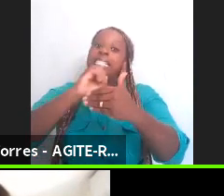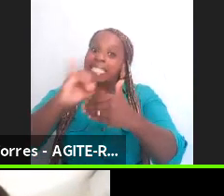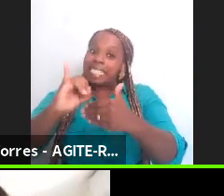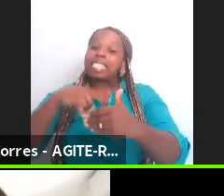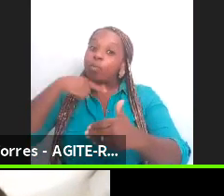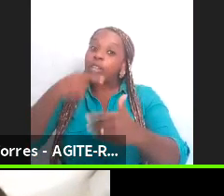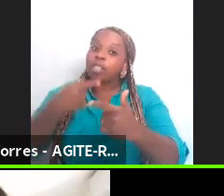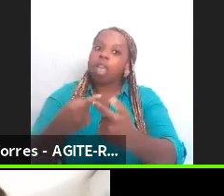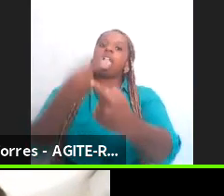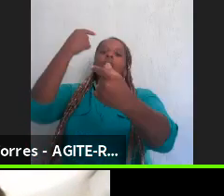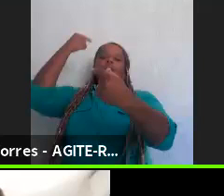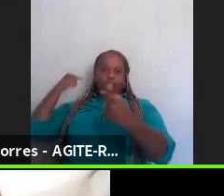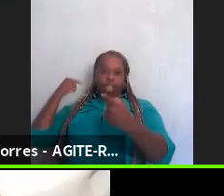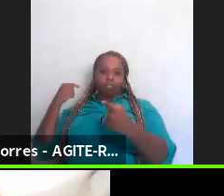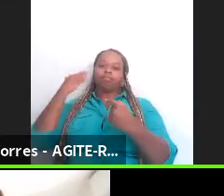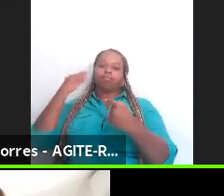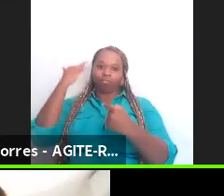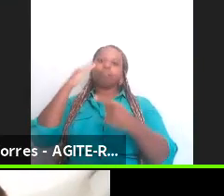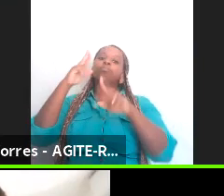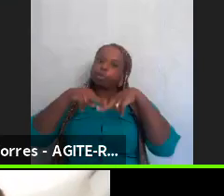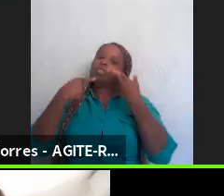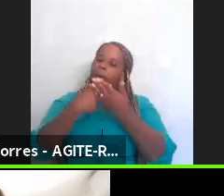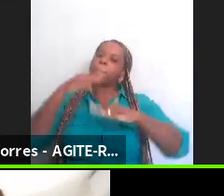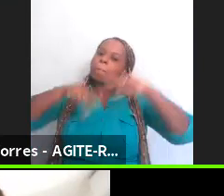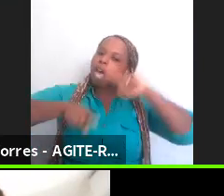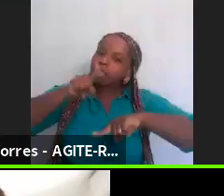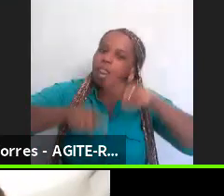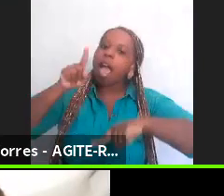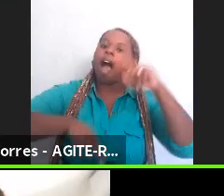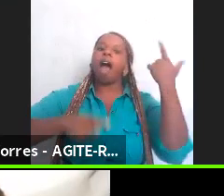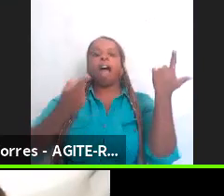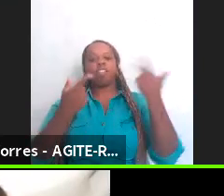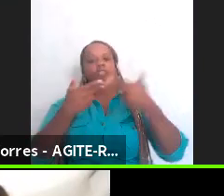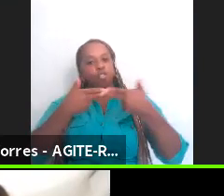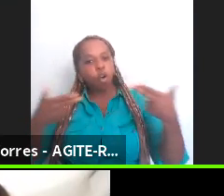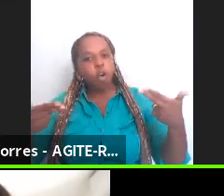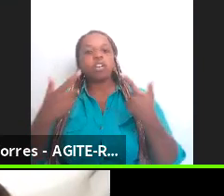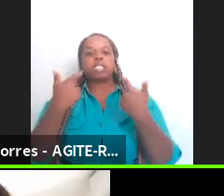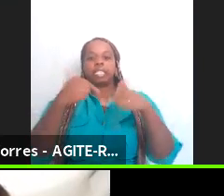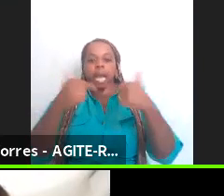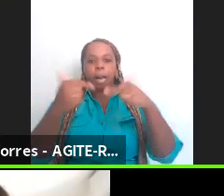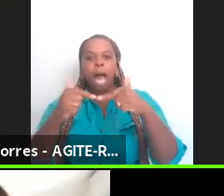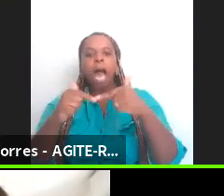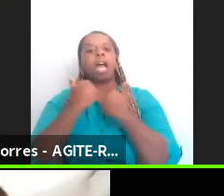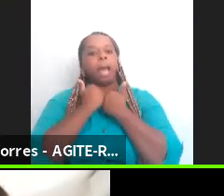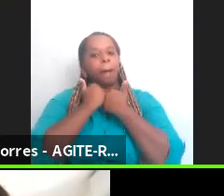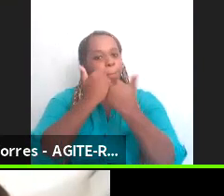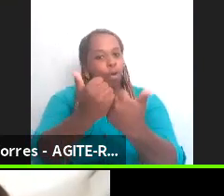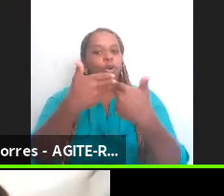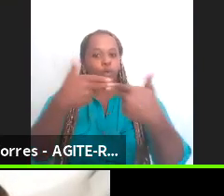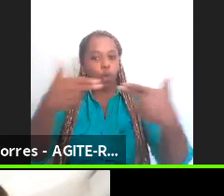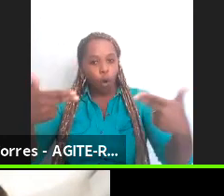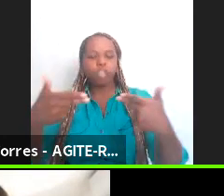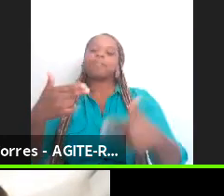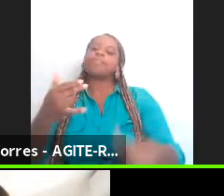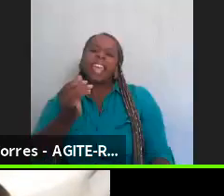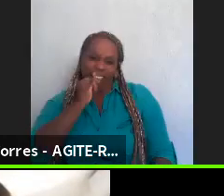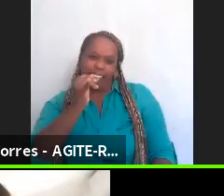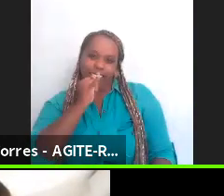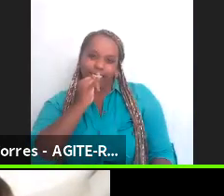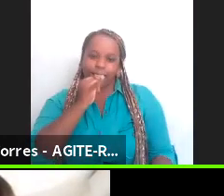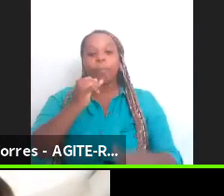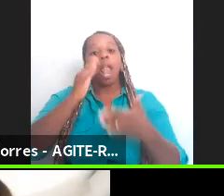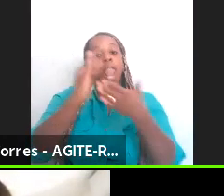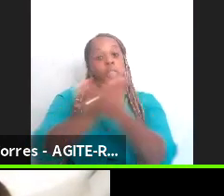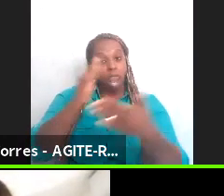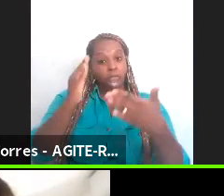beneficiar o nosso trabalho, inclusive de consistência, né? Eu, por exemplo, já traduzi alguns livros de não-ficção com a mesma